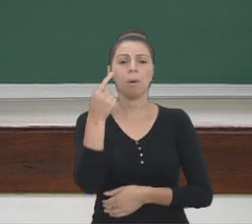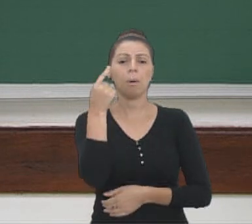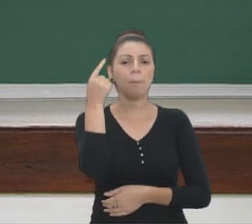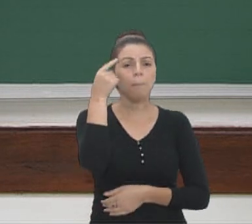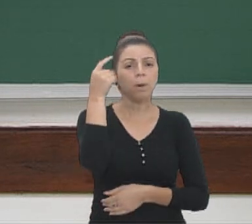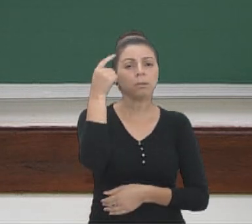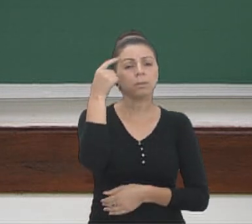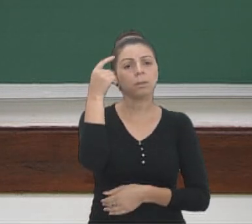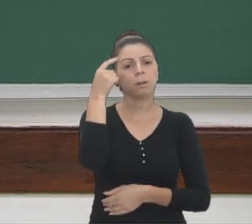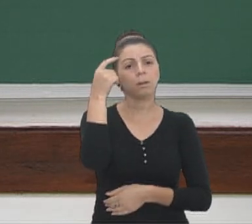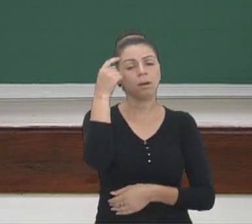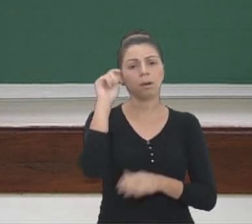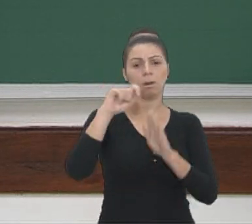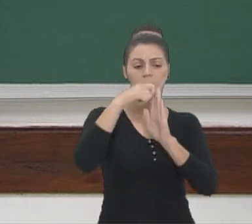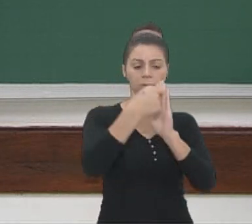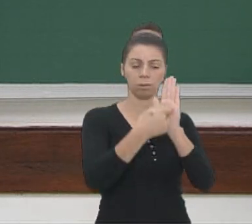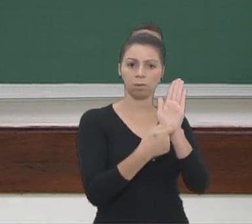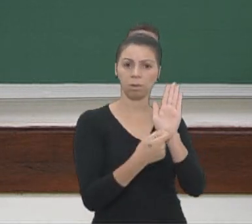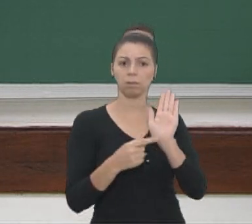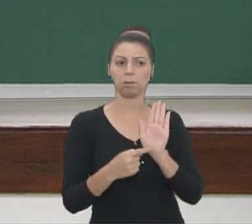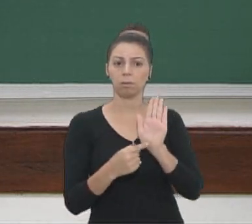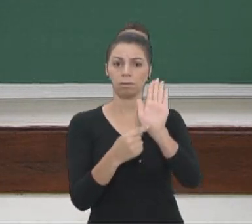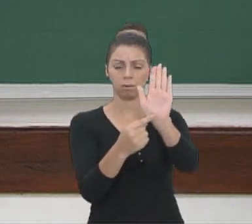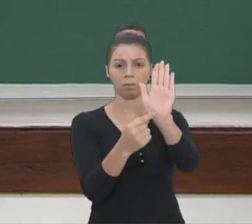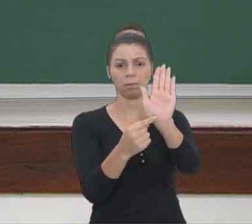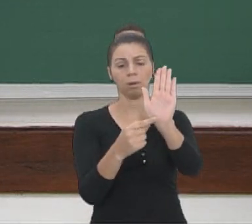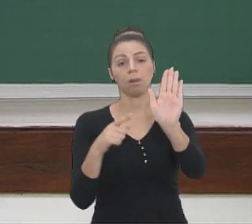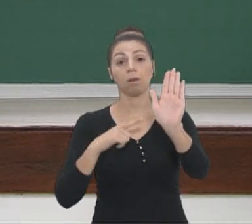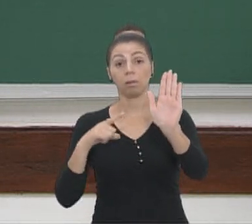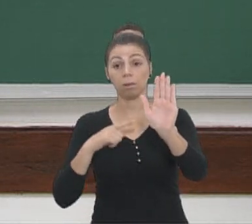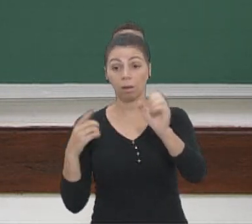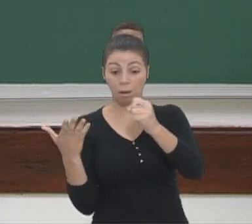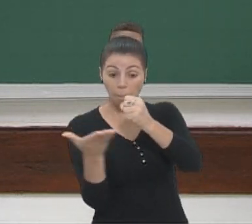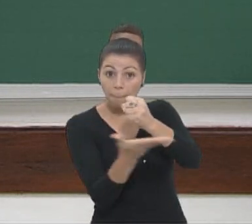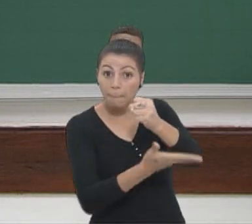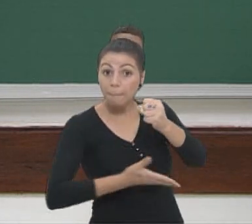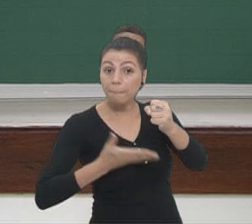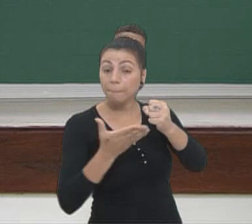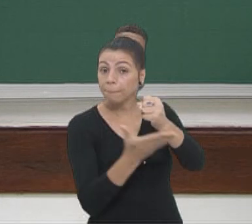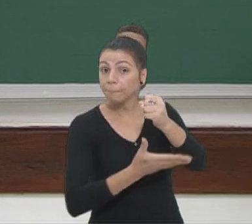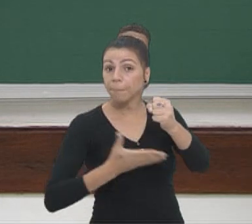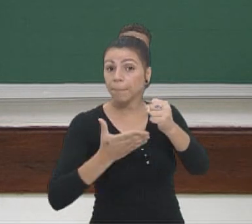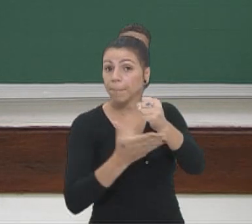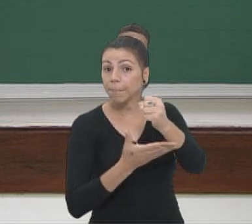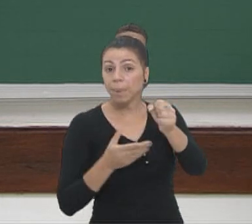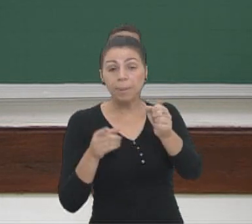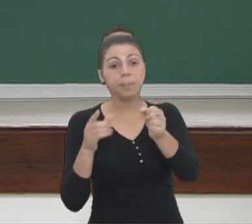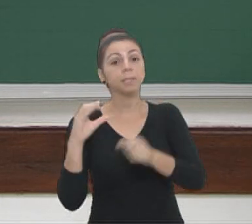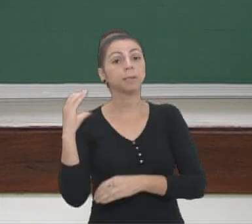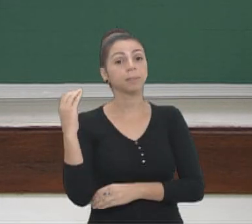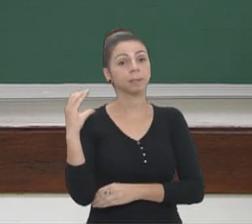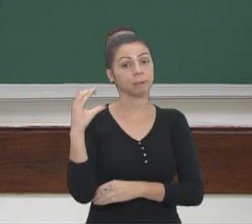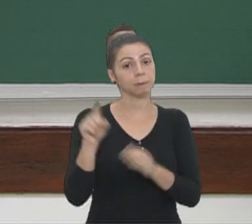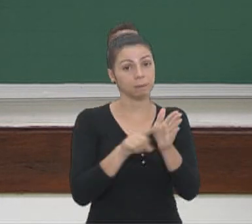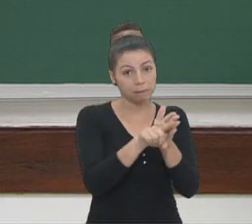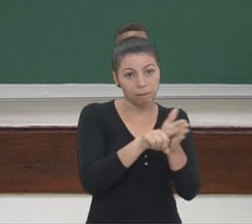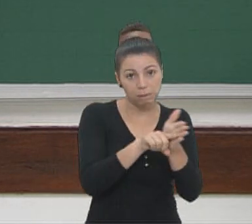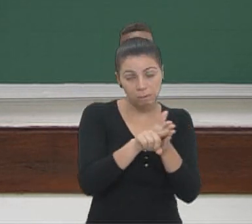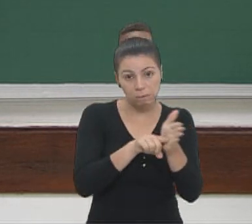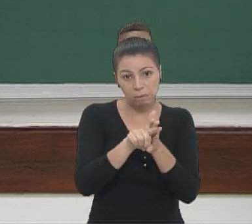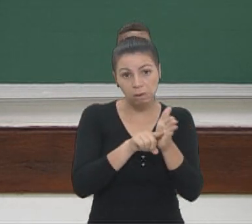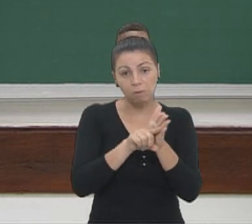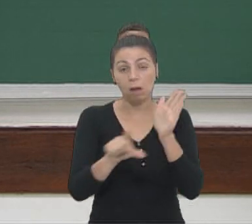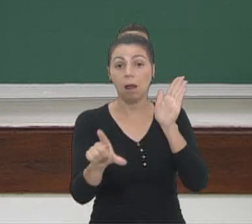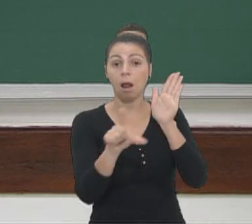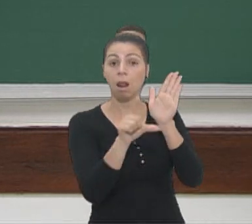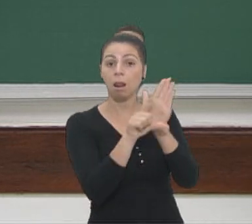pensar, eu trouxe um texto para você, que tem base científica com esta lei de Murphy. Certo? Então,